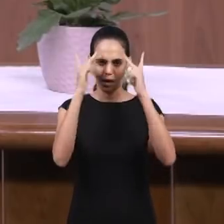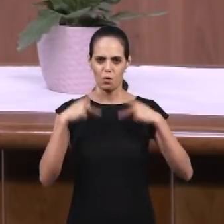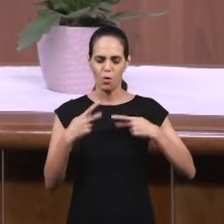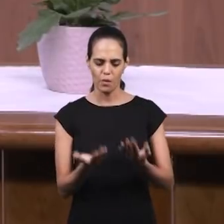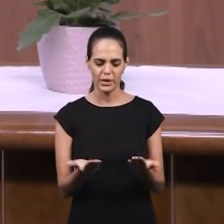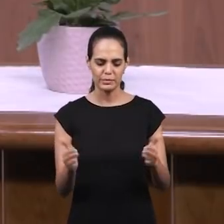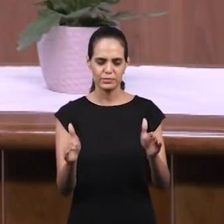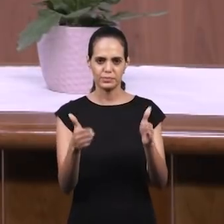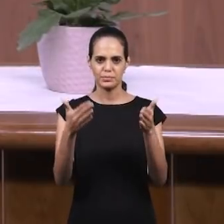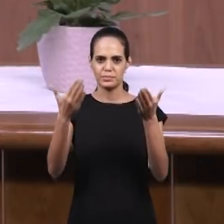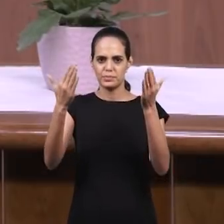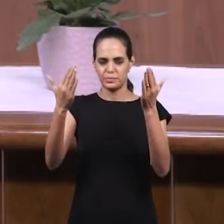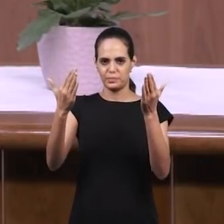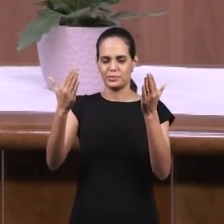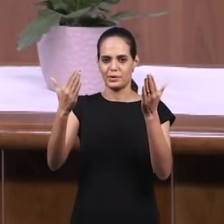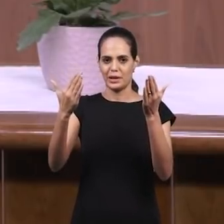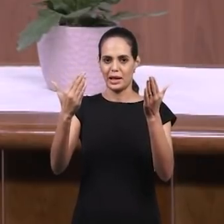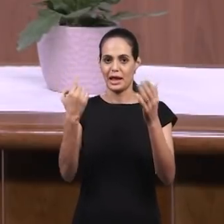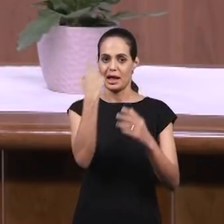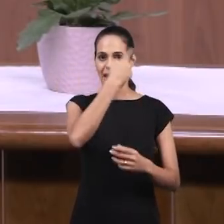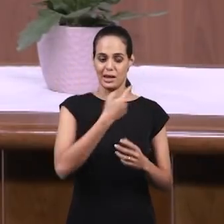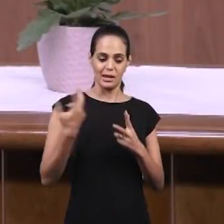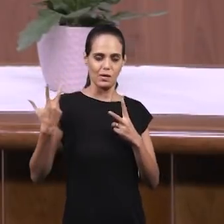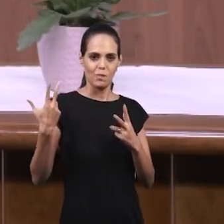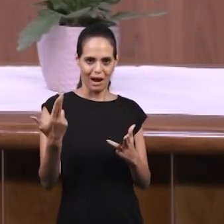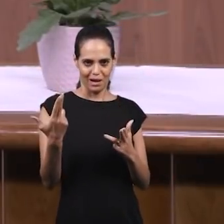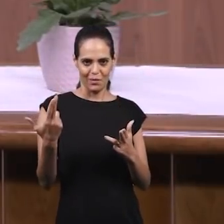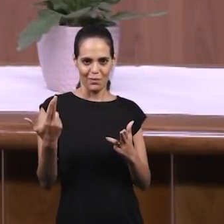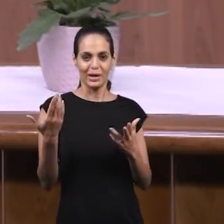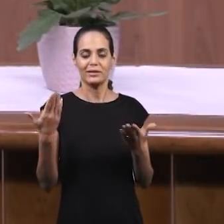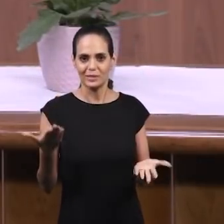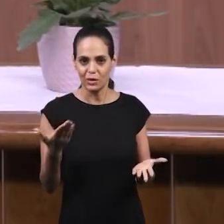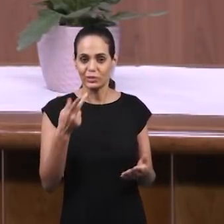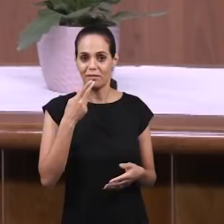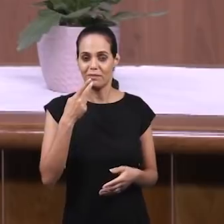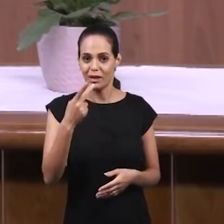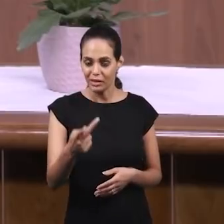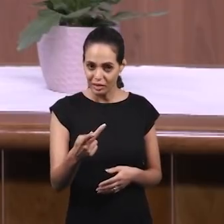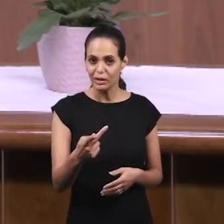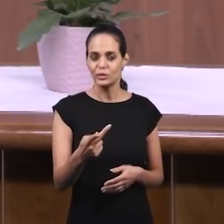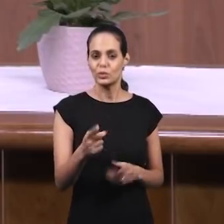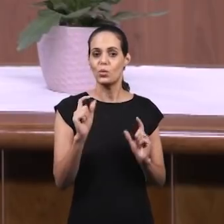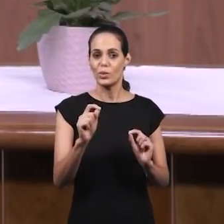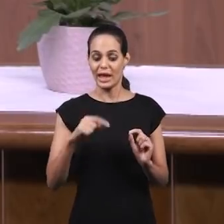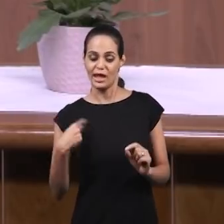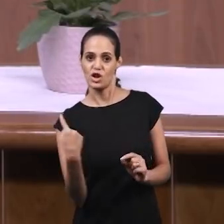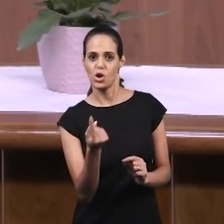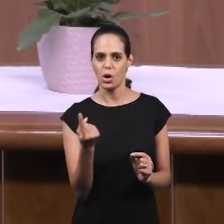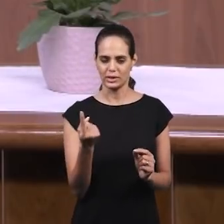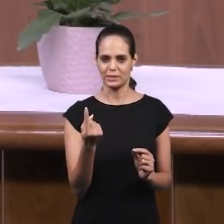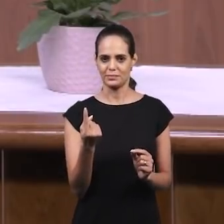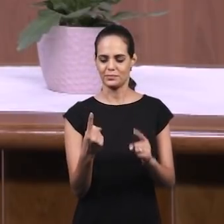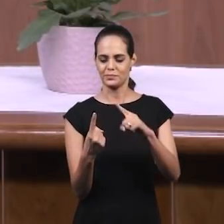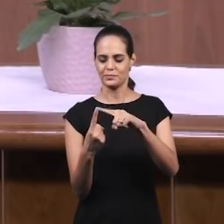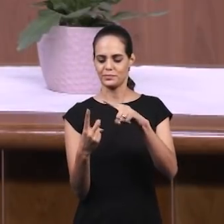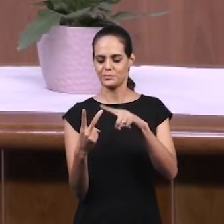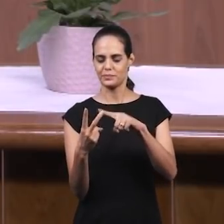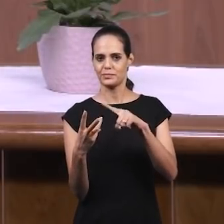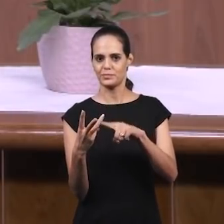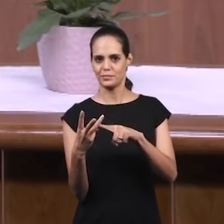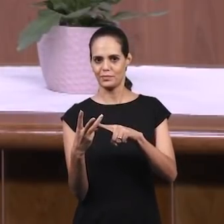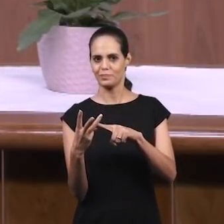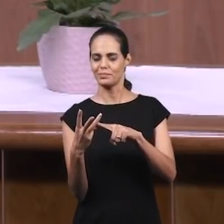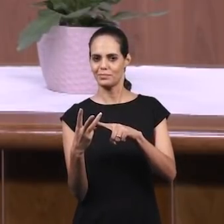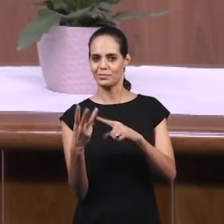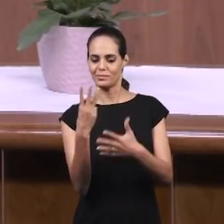estava falando do Pai, do Filho e do Espírito Santo. Por isso que façamos, era nós, eles